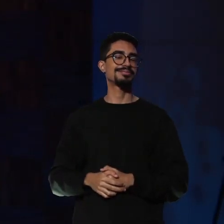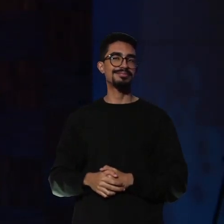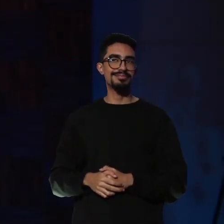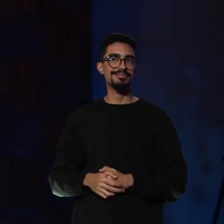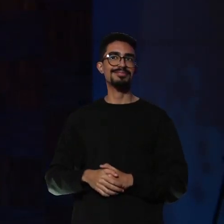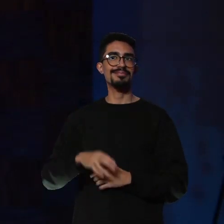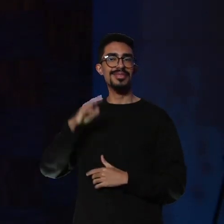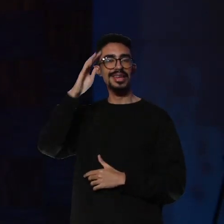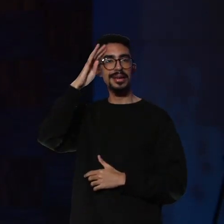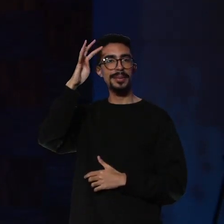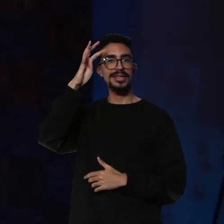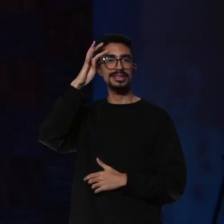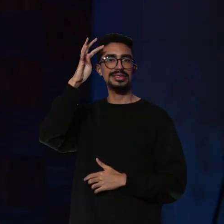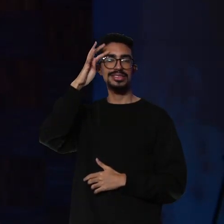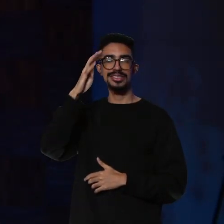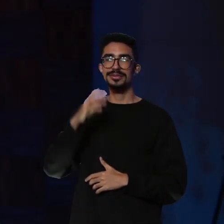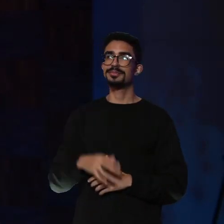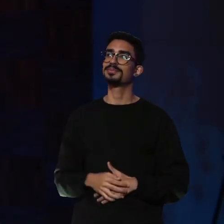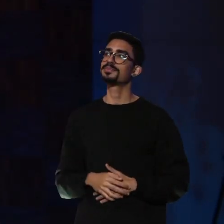não estava acreditando.